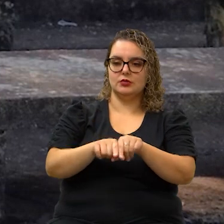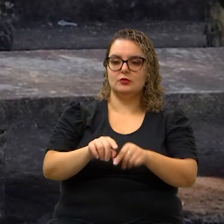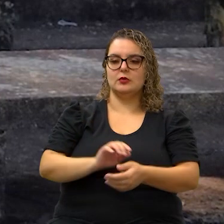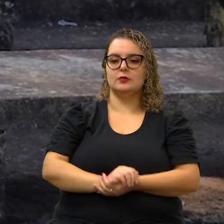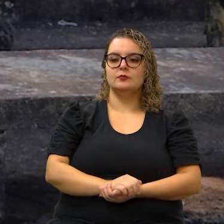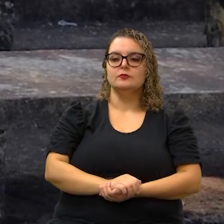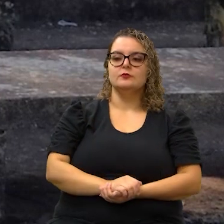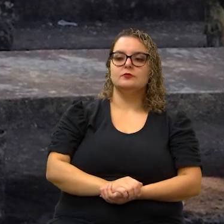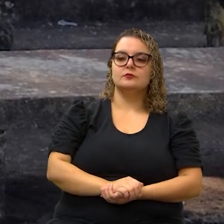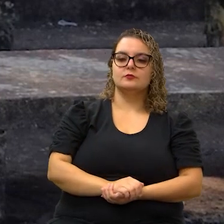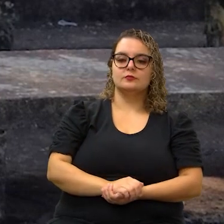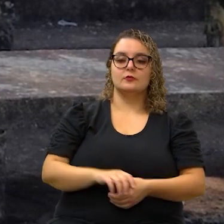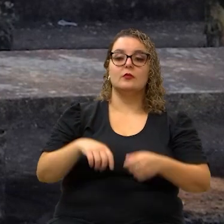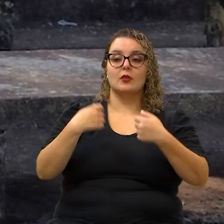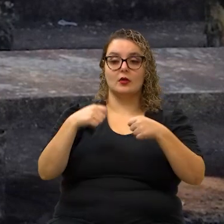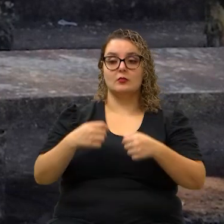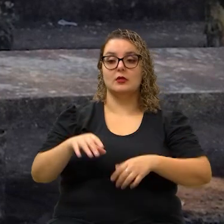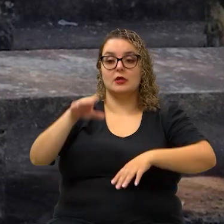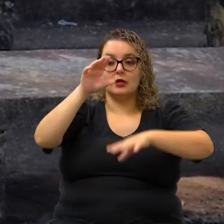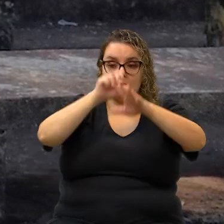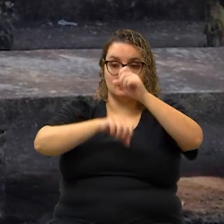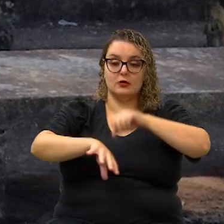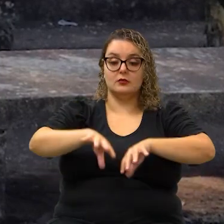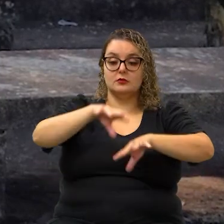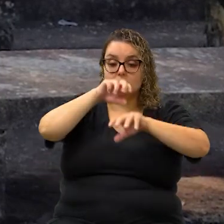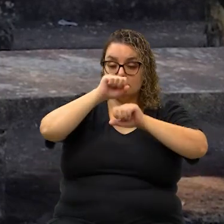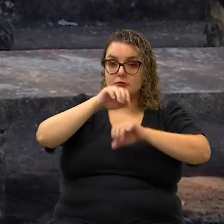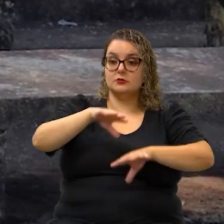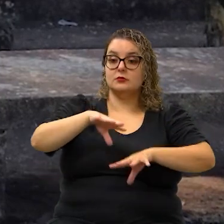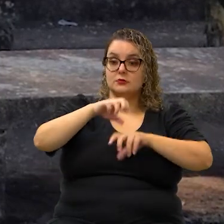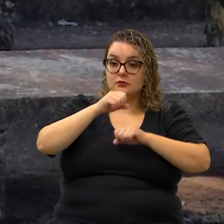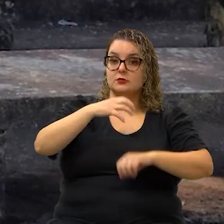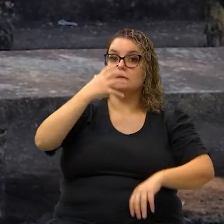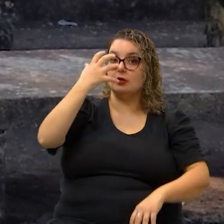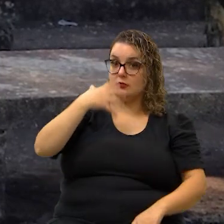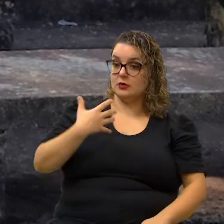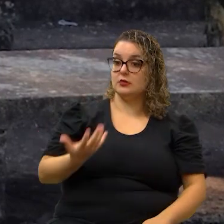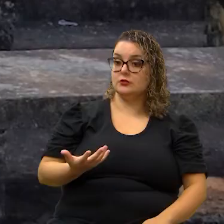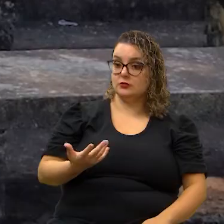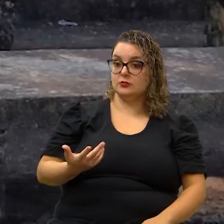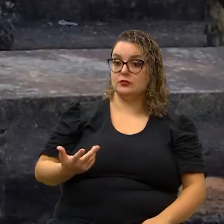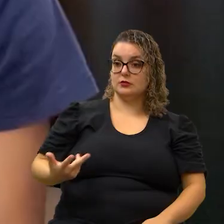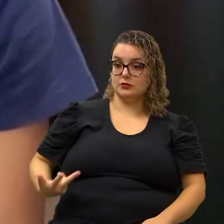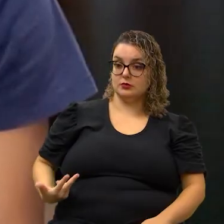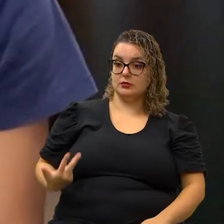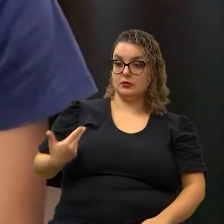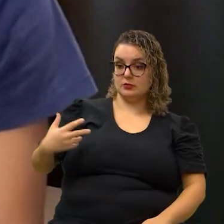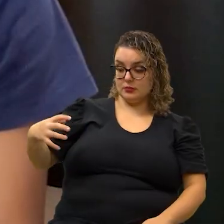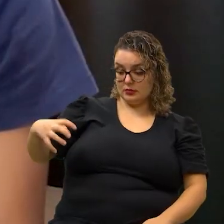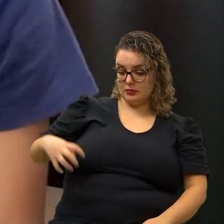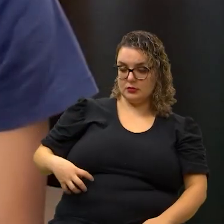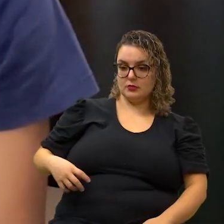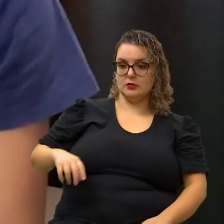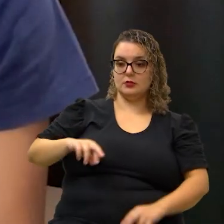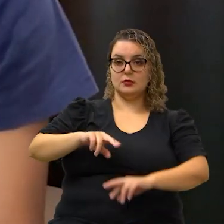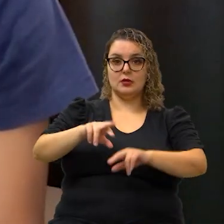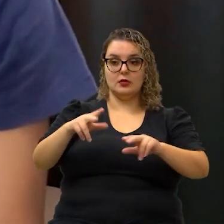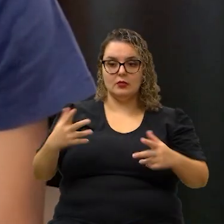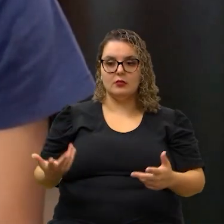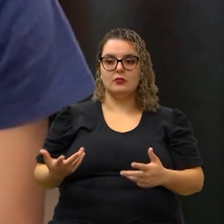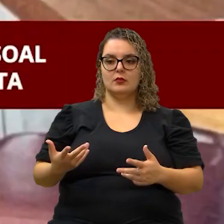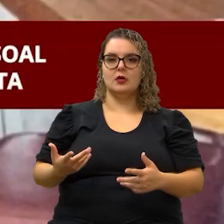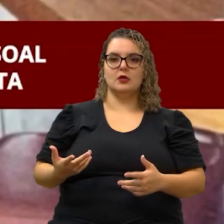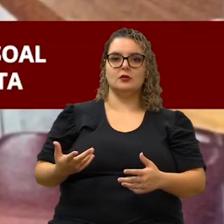a respirar também, de tão sério que é uma cirurgia de transplante, que são várias horas numa UTI, Precisei fazer muita